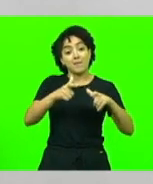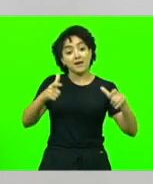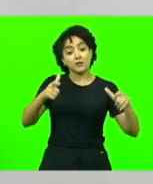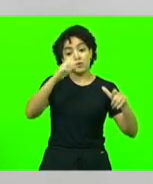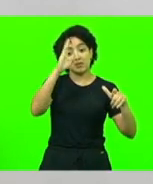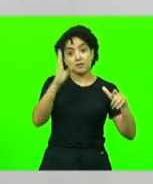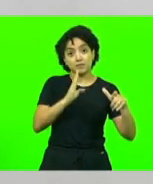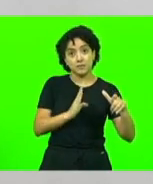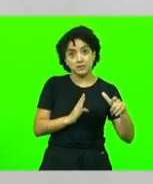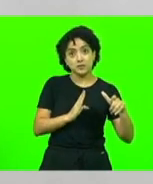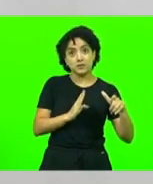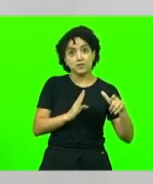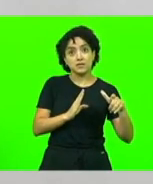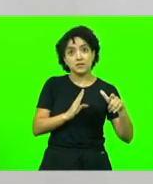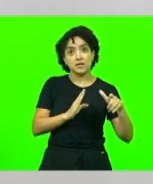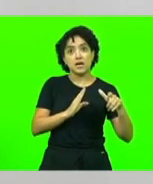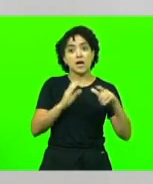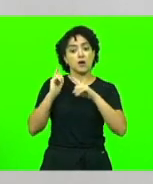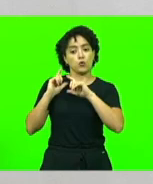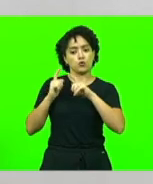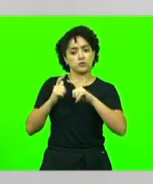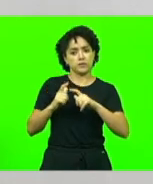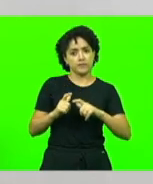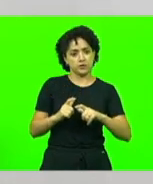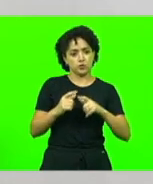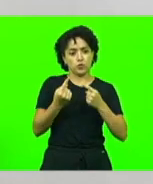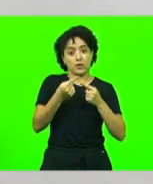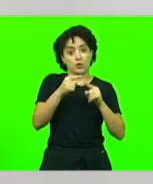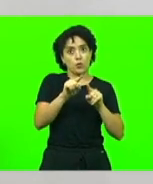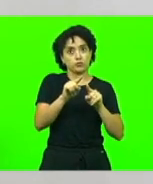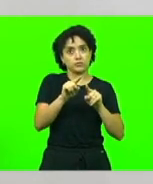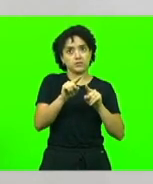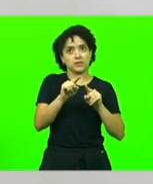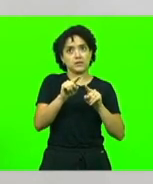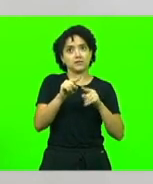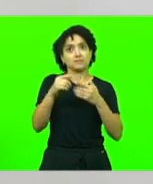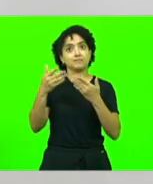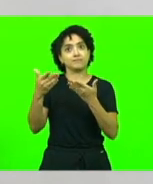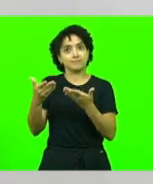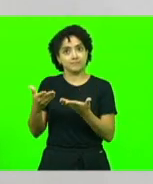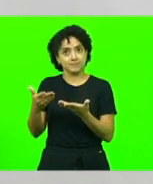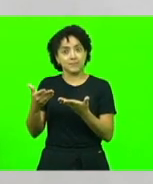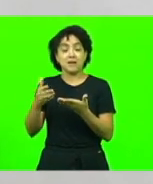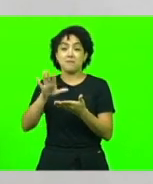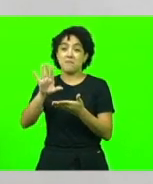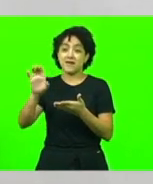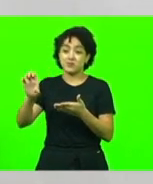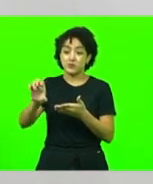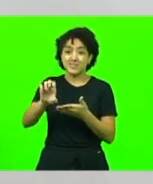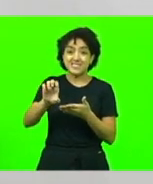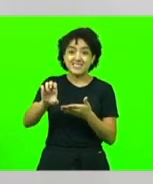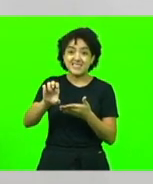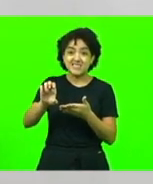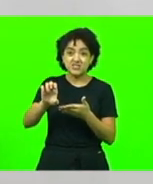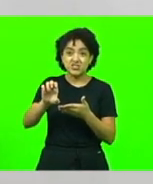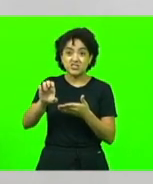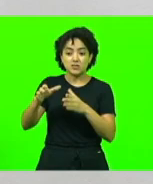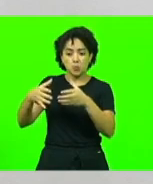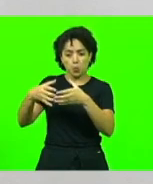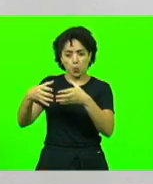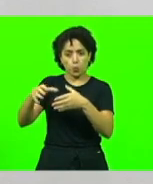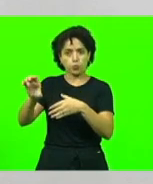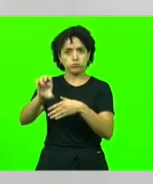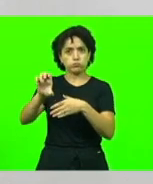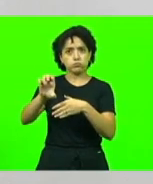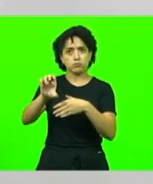é conservadora, é contra o aborto. Aí os esquerdistas não conseguem levantar este